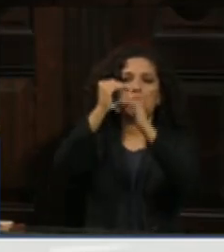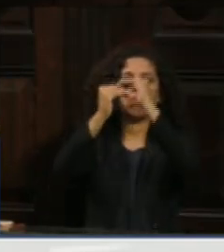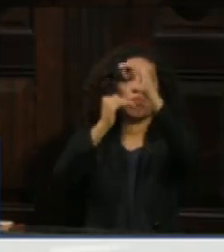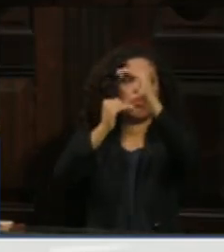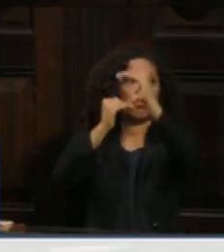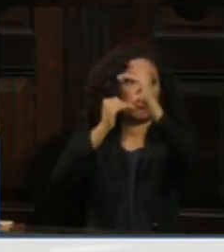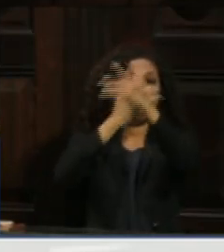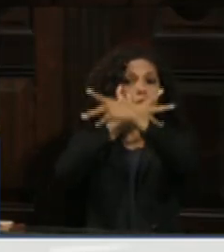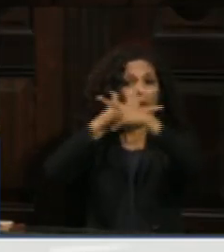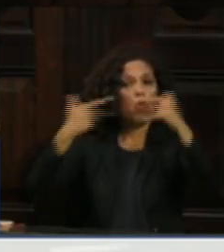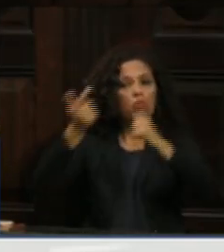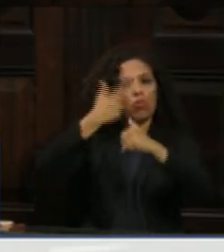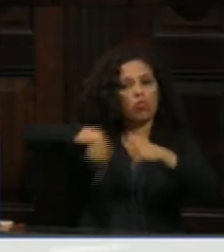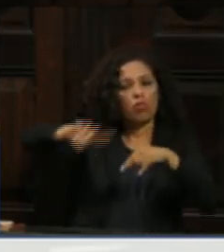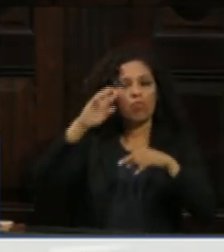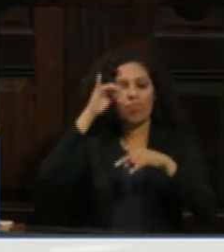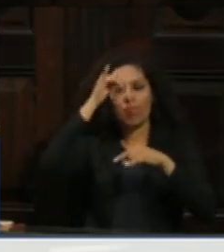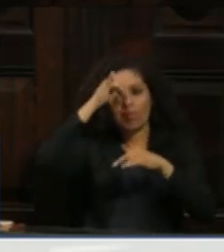consequências.